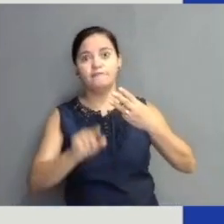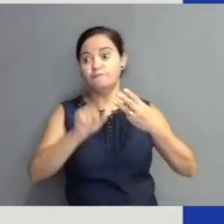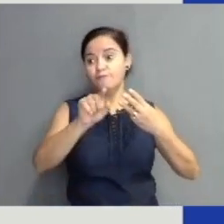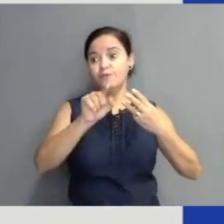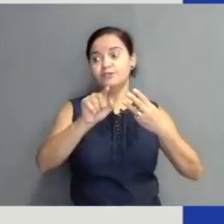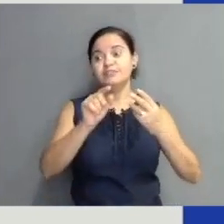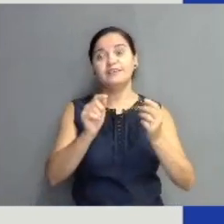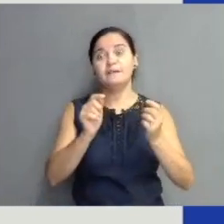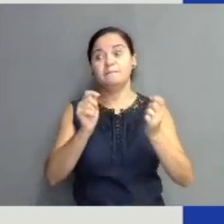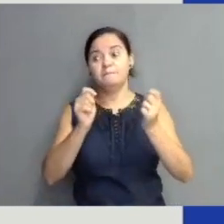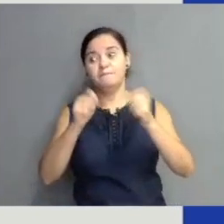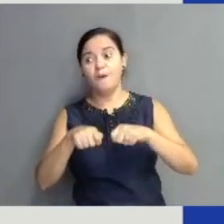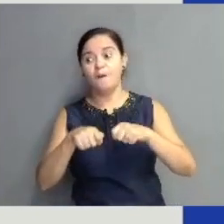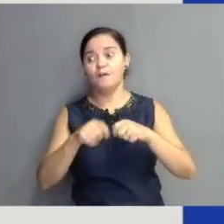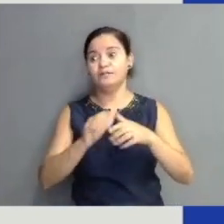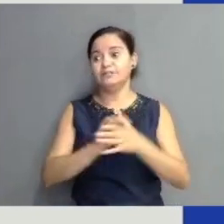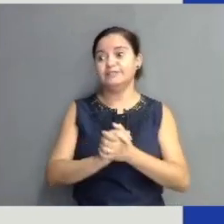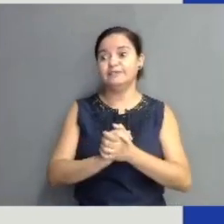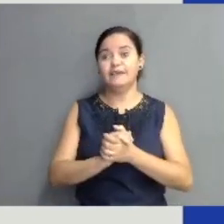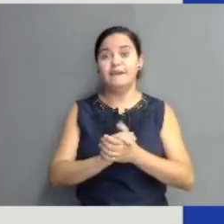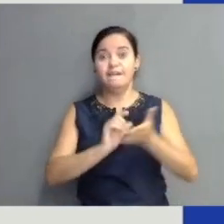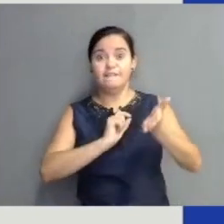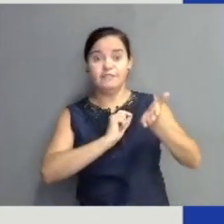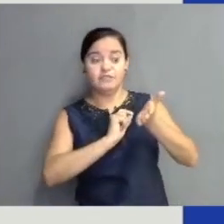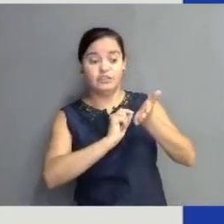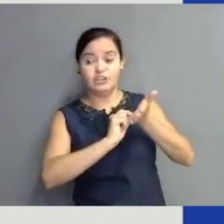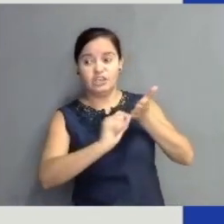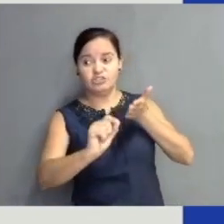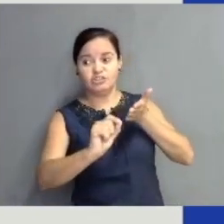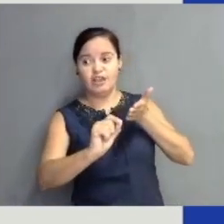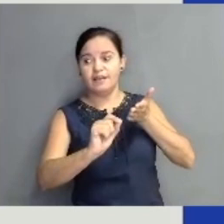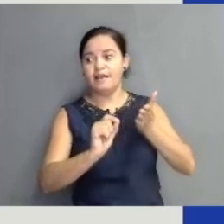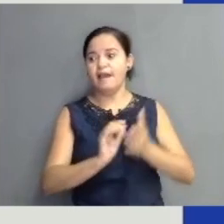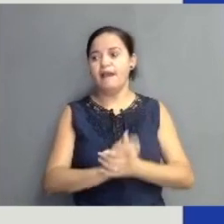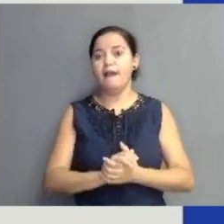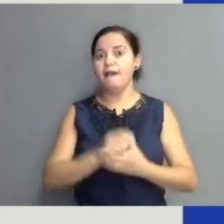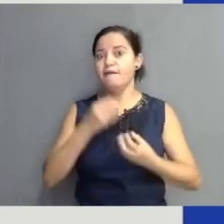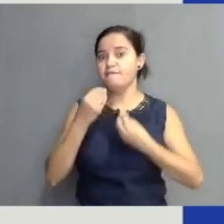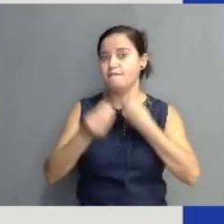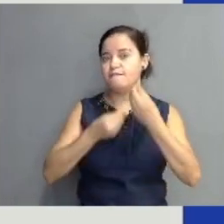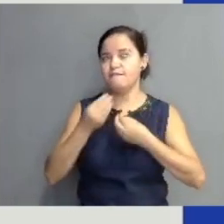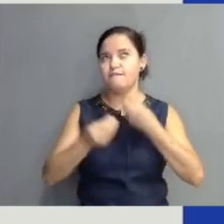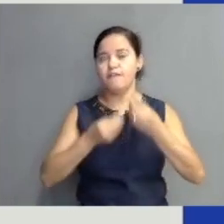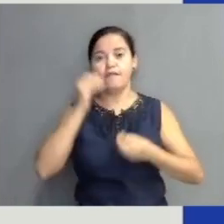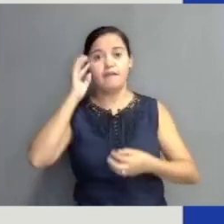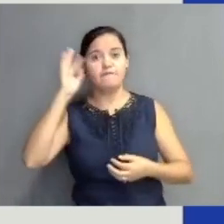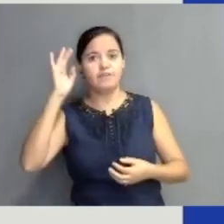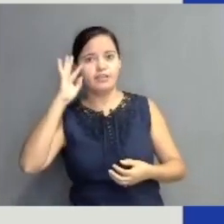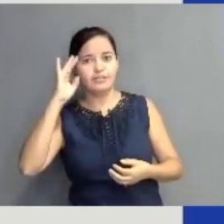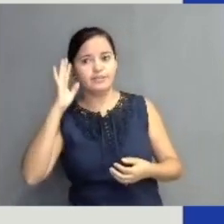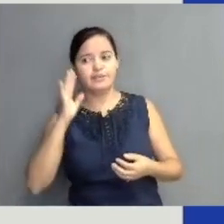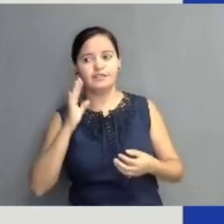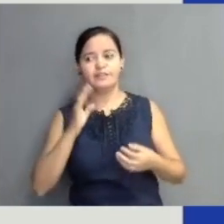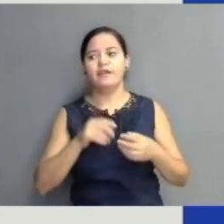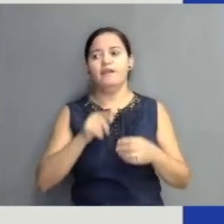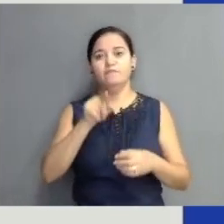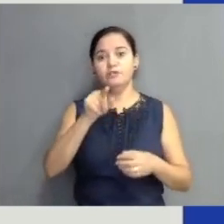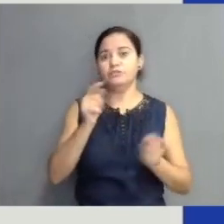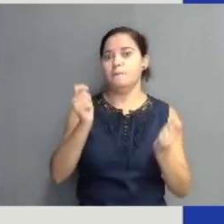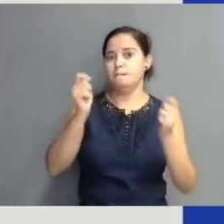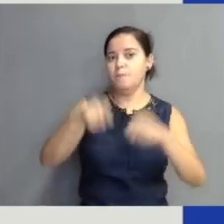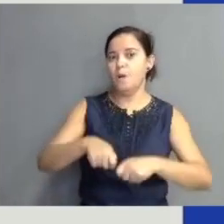texto faz com essa ideia. Escreva se preferir. É como se você estivesse deixando o texto